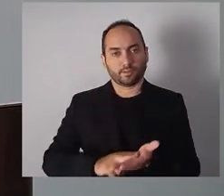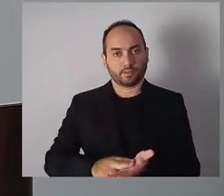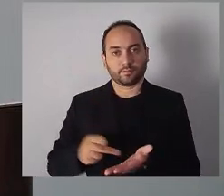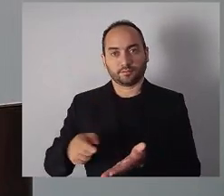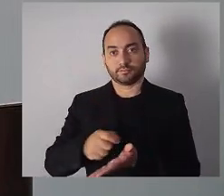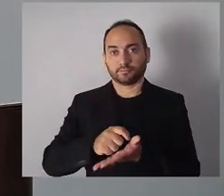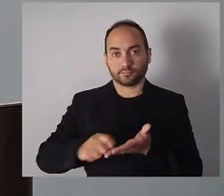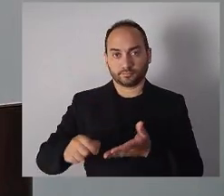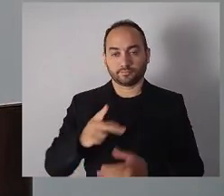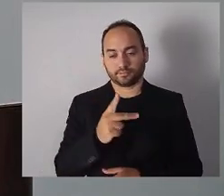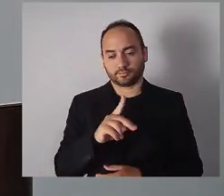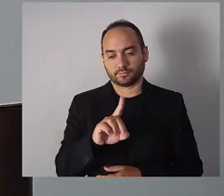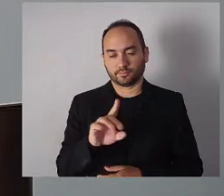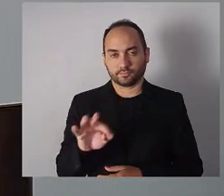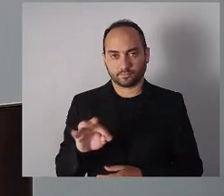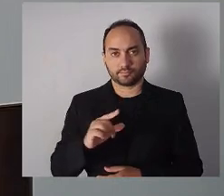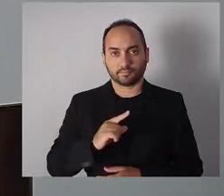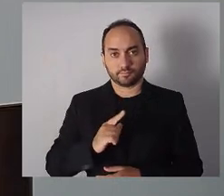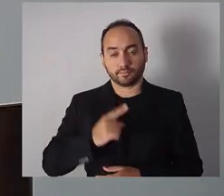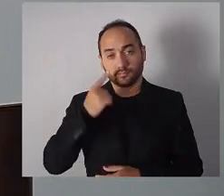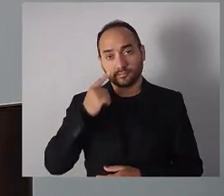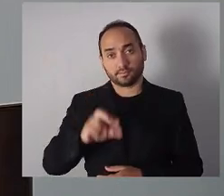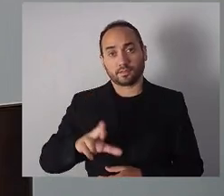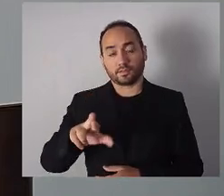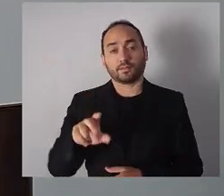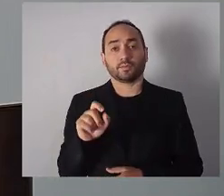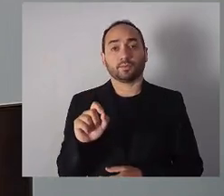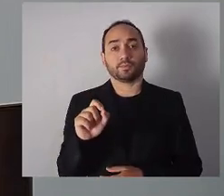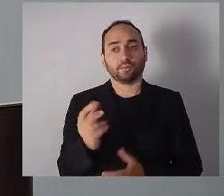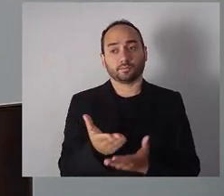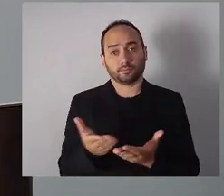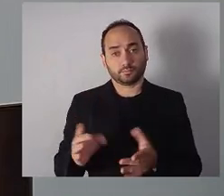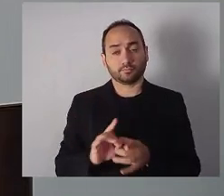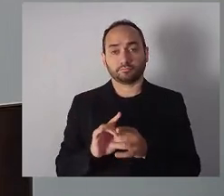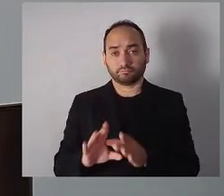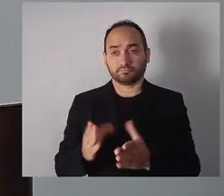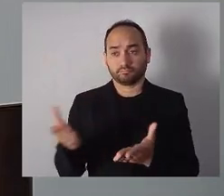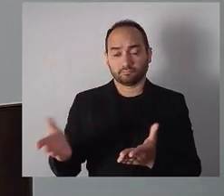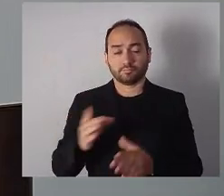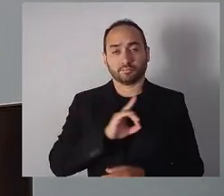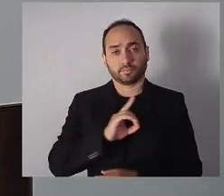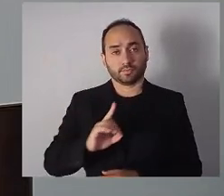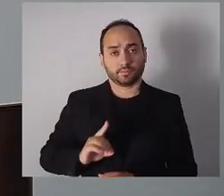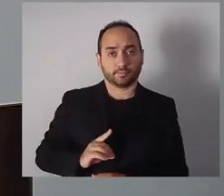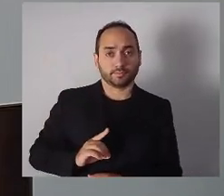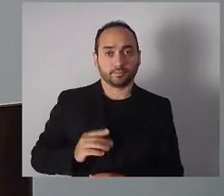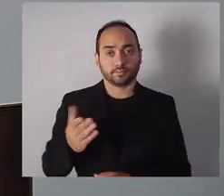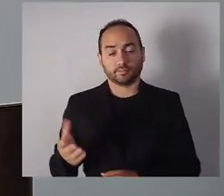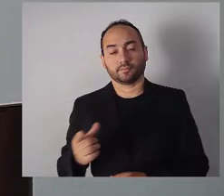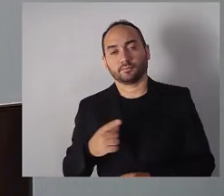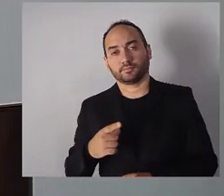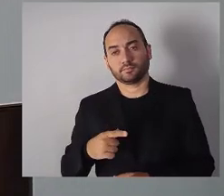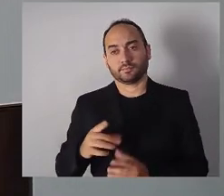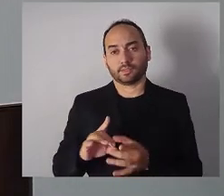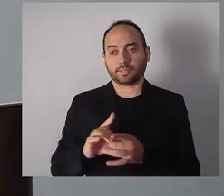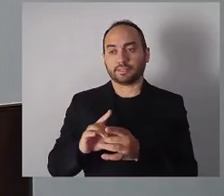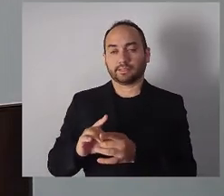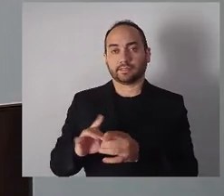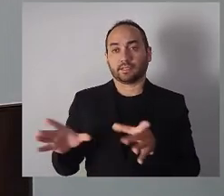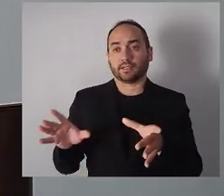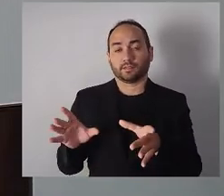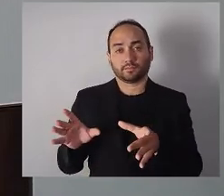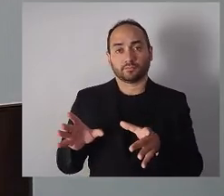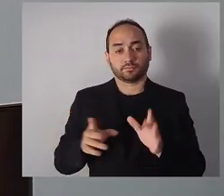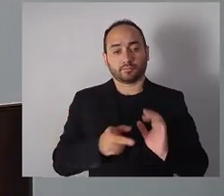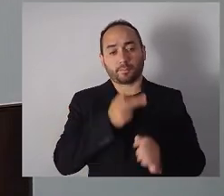assinada pelo PDT, autorizando o deputado Evandro Leitão sair do partido sem